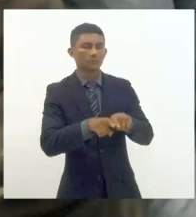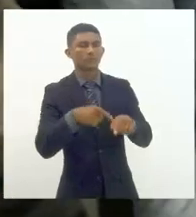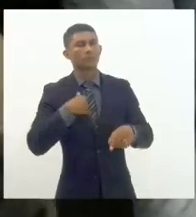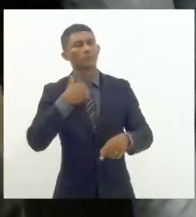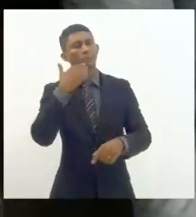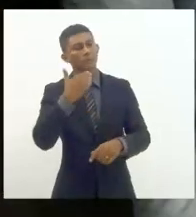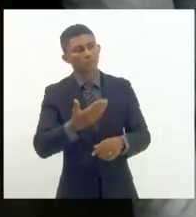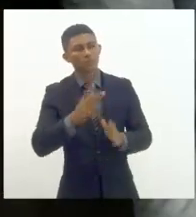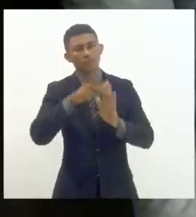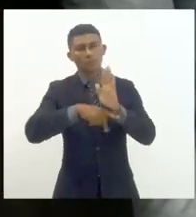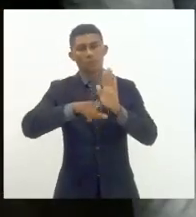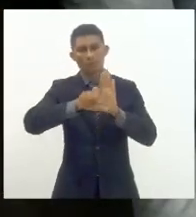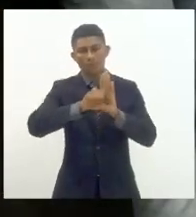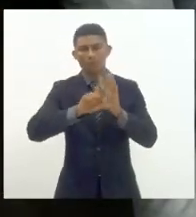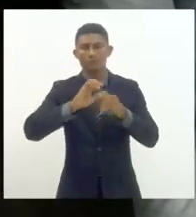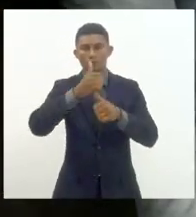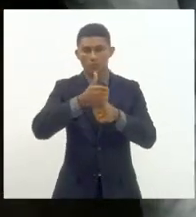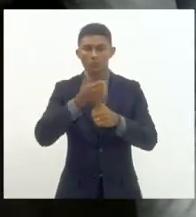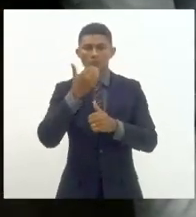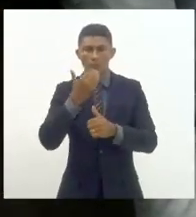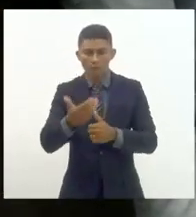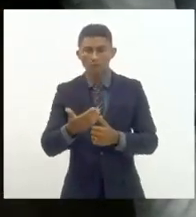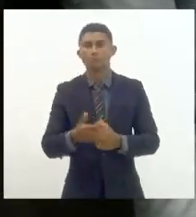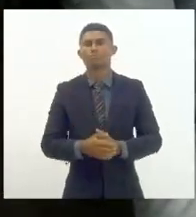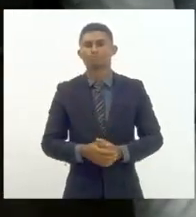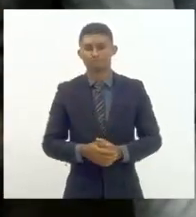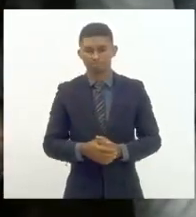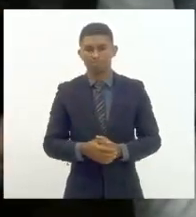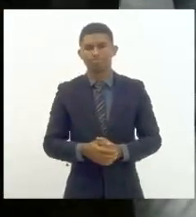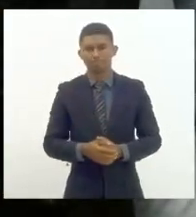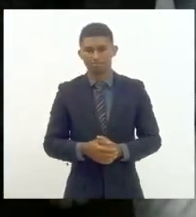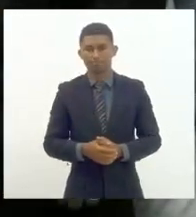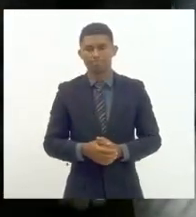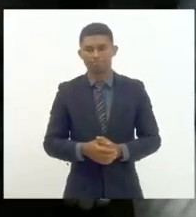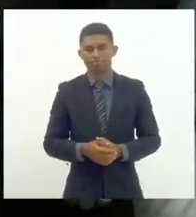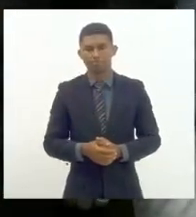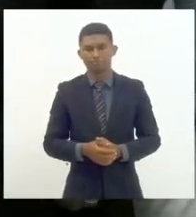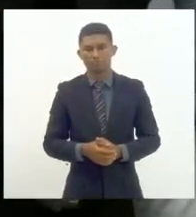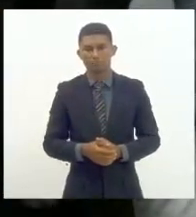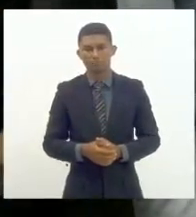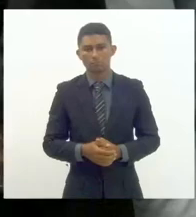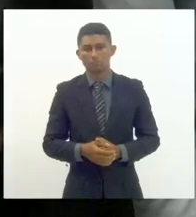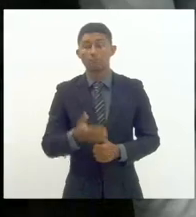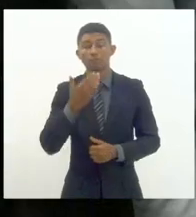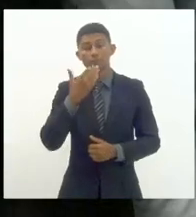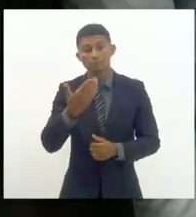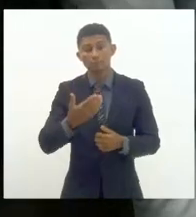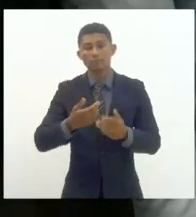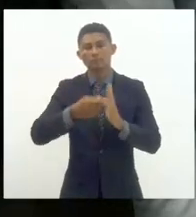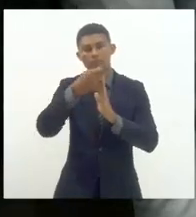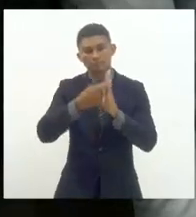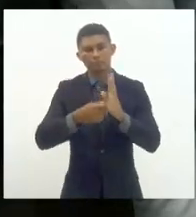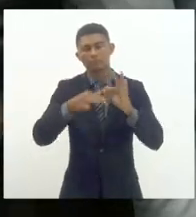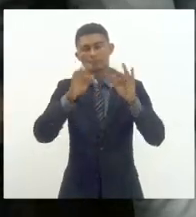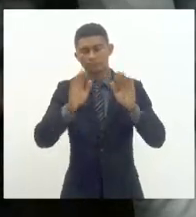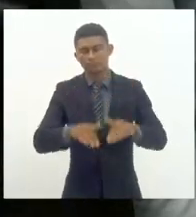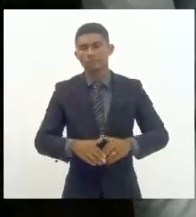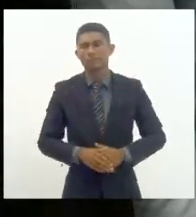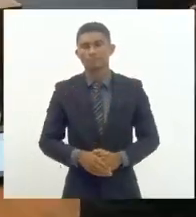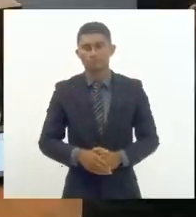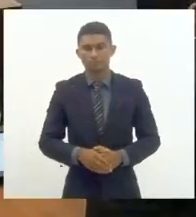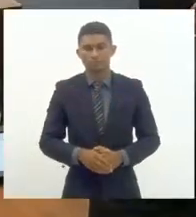senhor presidente. Então, o parecer é pela constitucionalidade com emenda, concluindo por substitutivo, pedindo forma final de redação, senhor